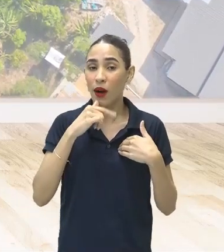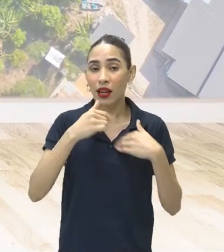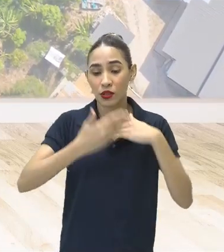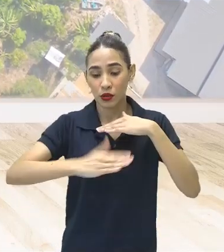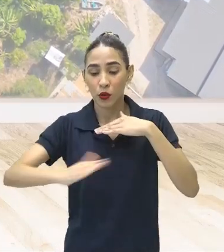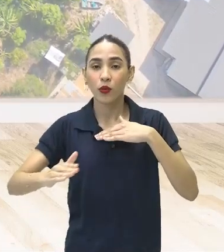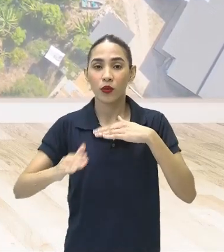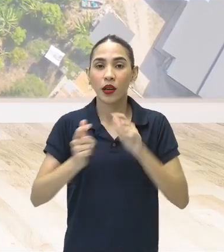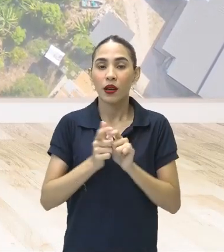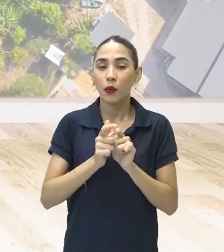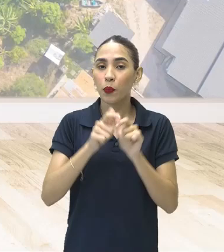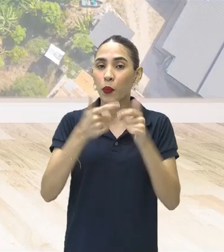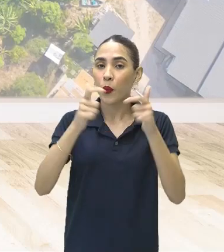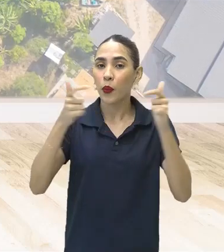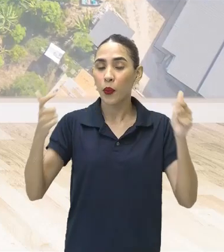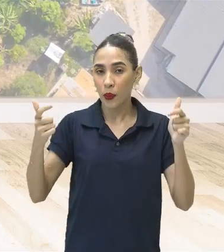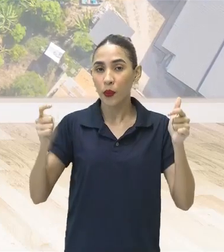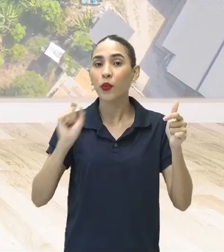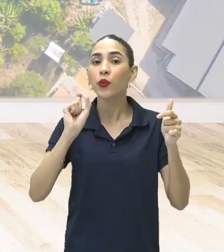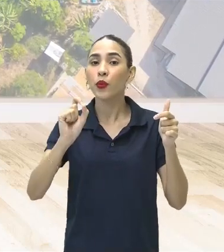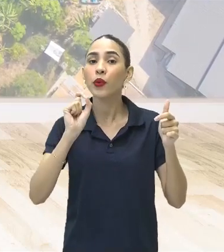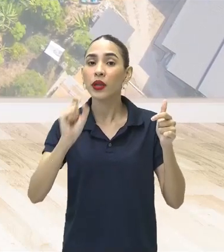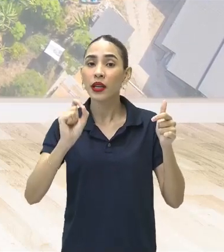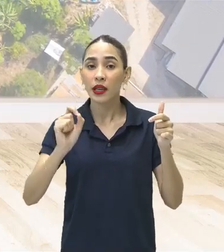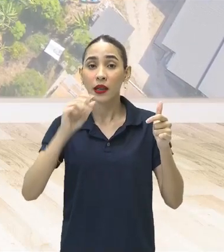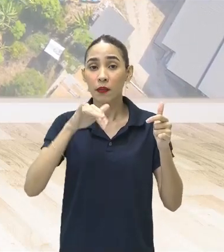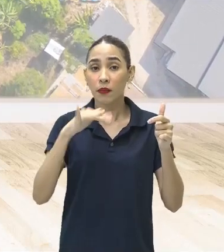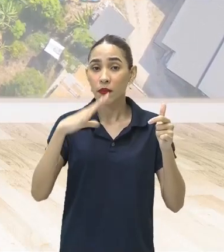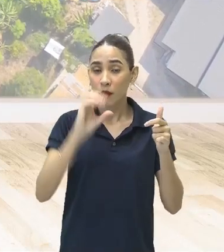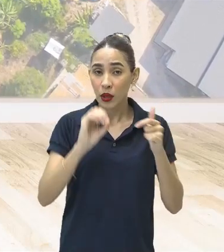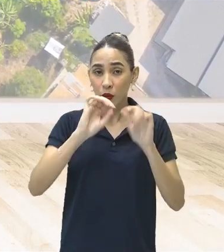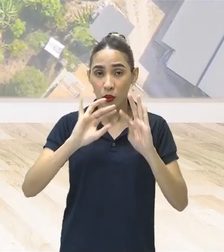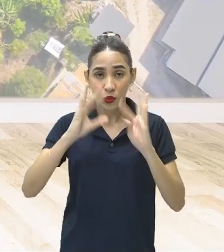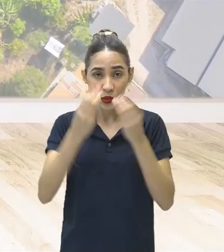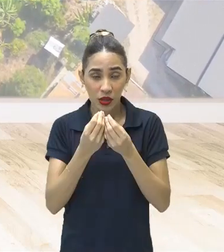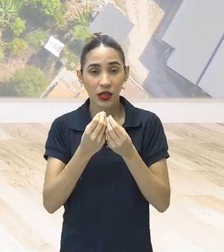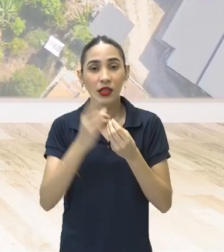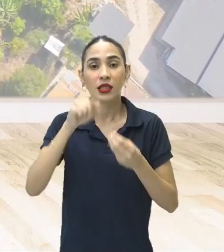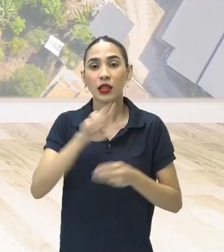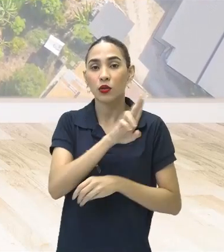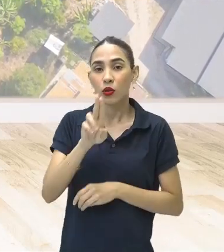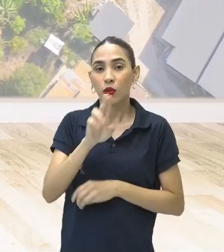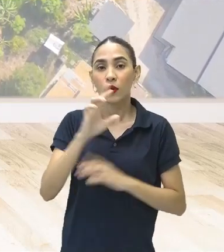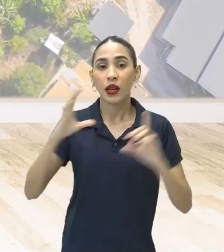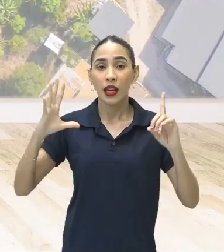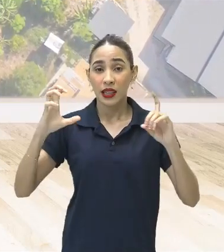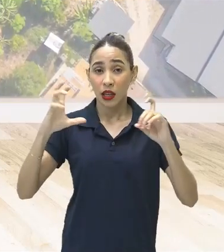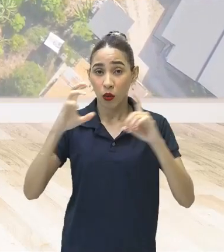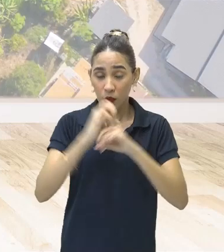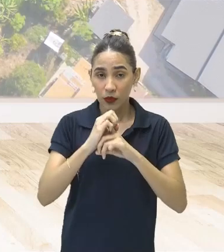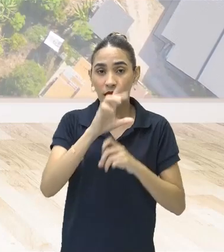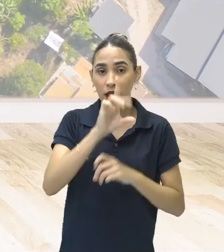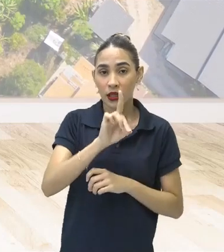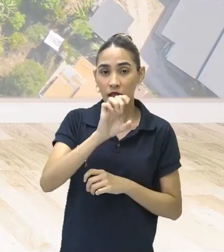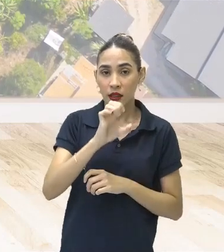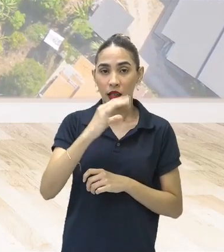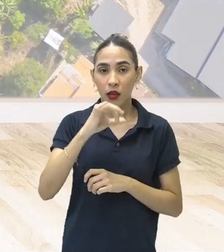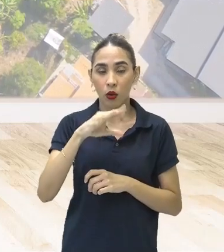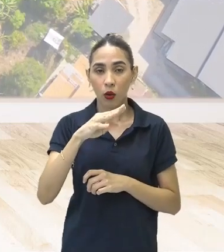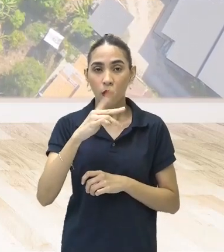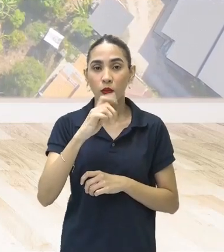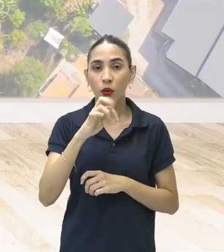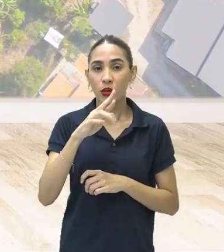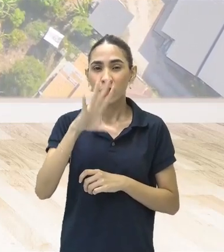a proliferação de micro-organismos que são chamados de decompositores e eles liberam